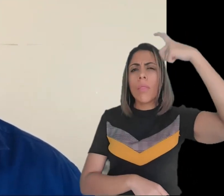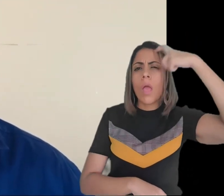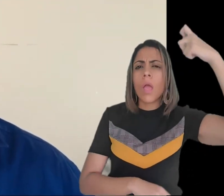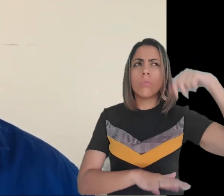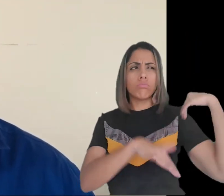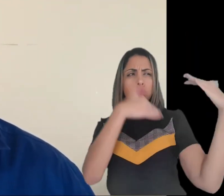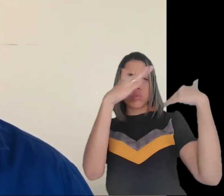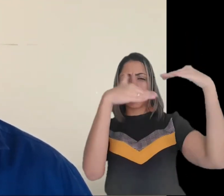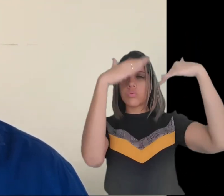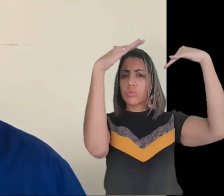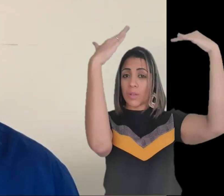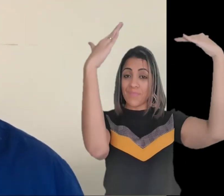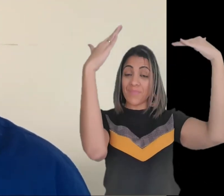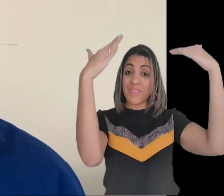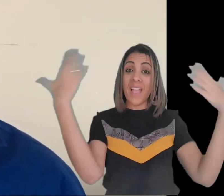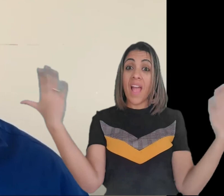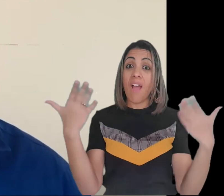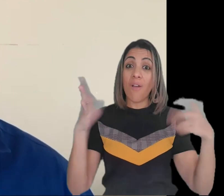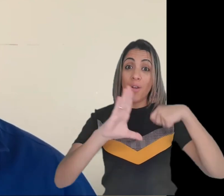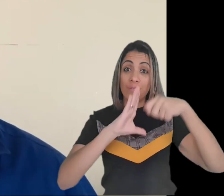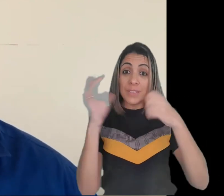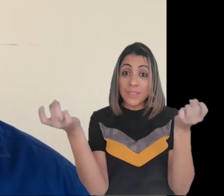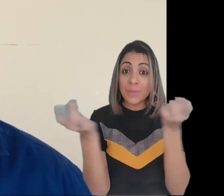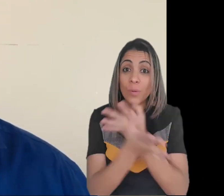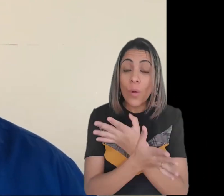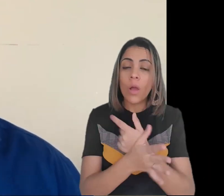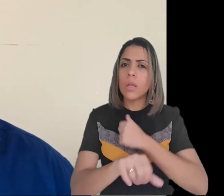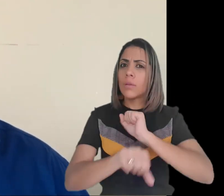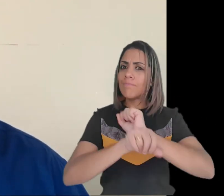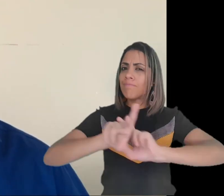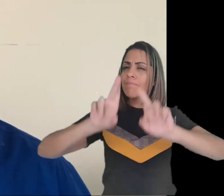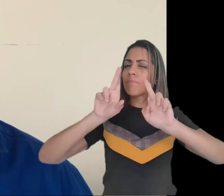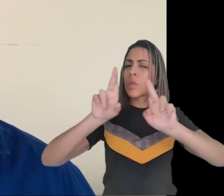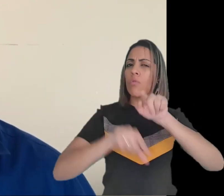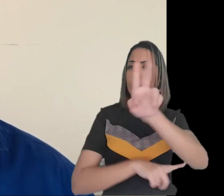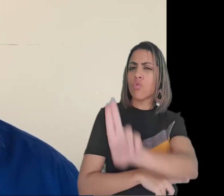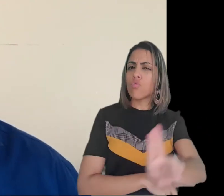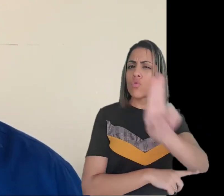capacidade criativa aumentada. Terminamos o vídeo por aqui. Espero